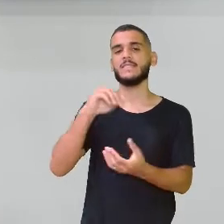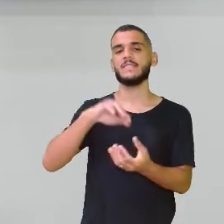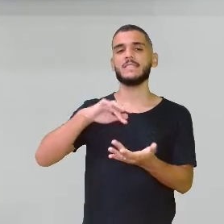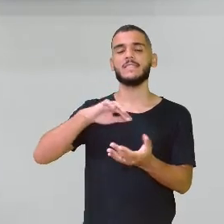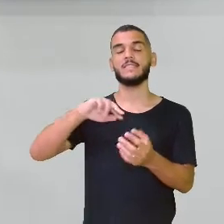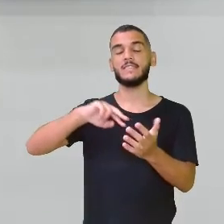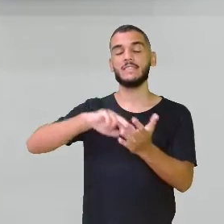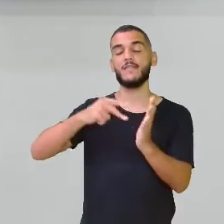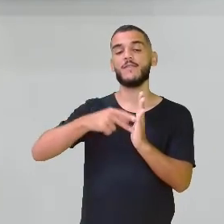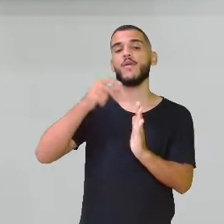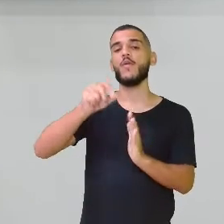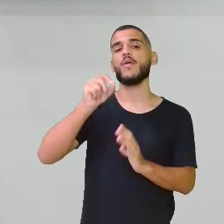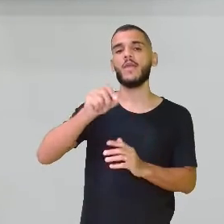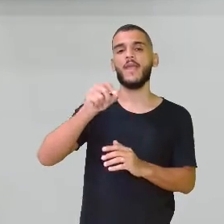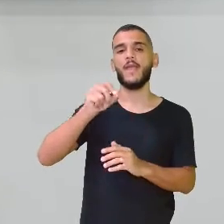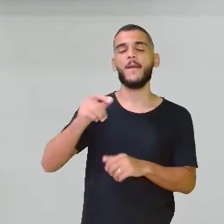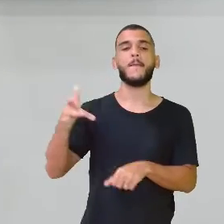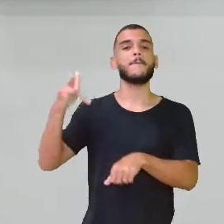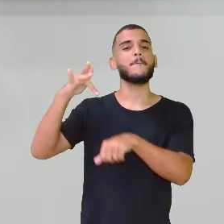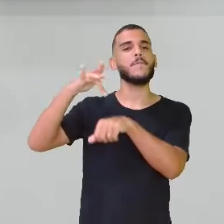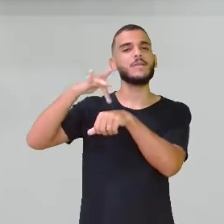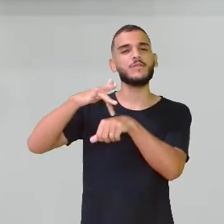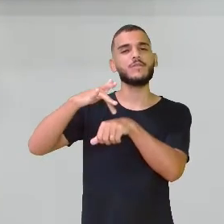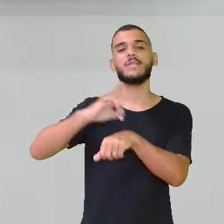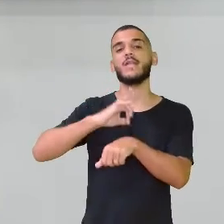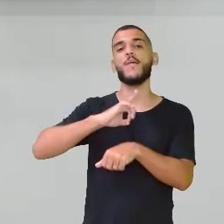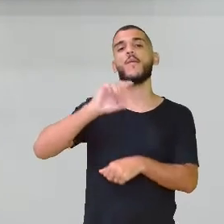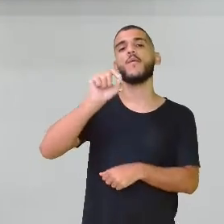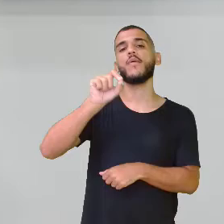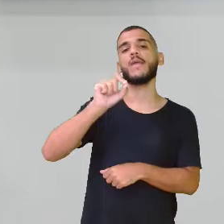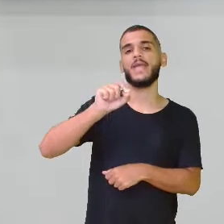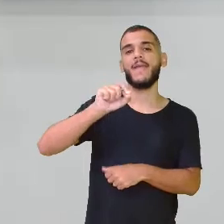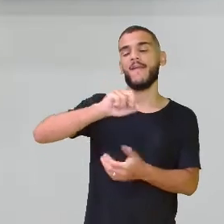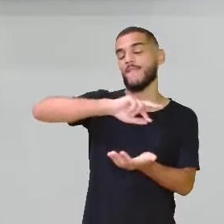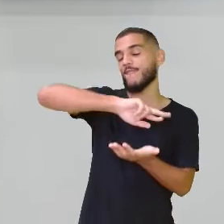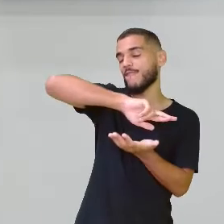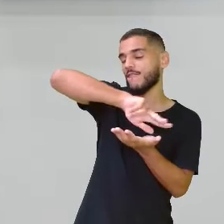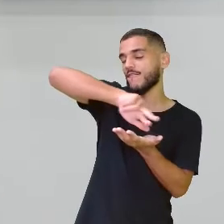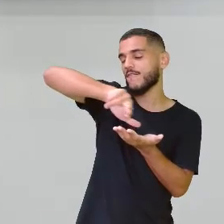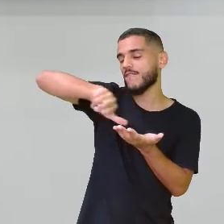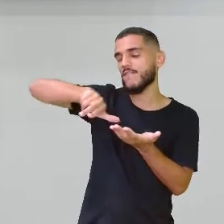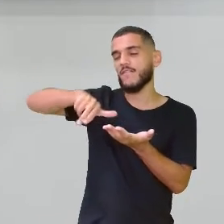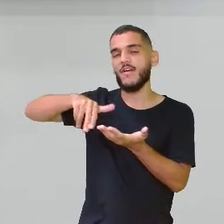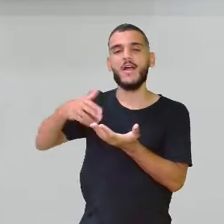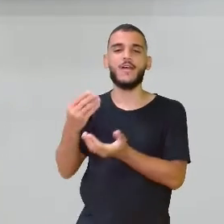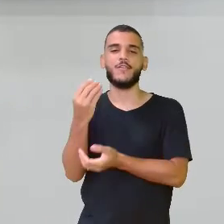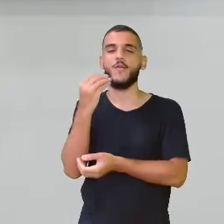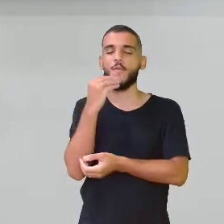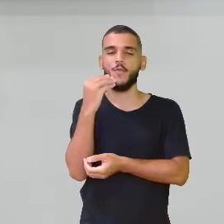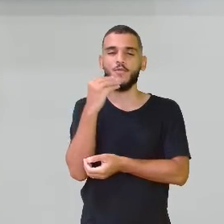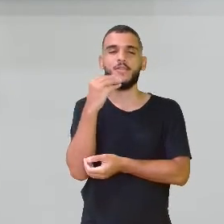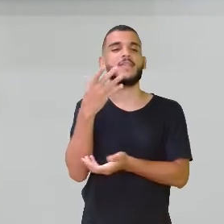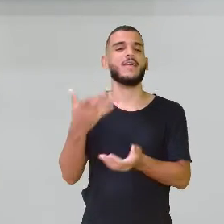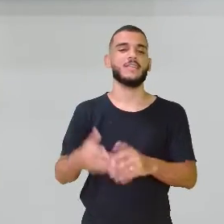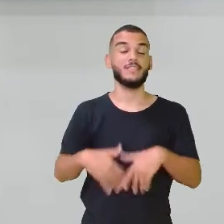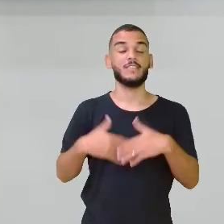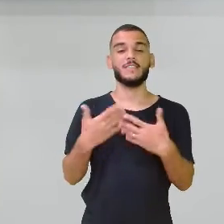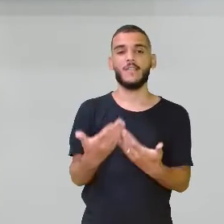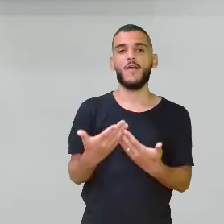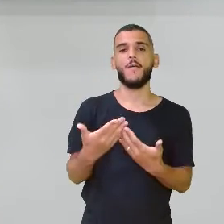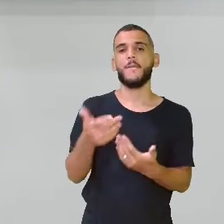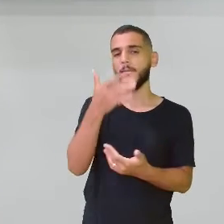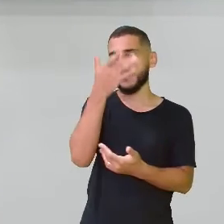traz uma série de ganhos, uma série de sabedoria, de conhecimentos, de coisas que os mais